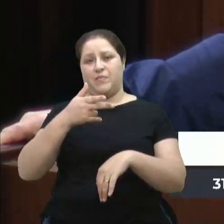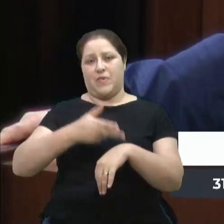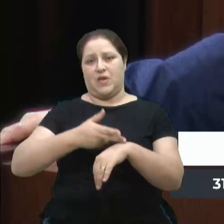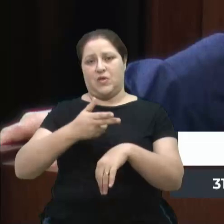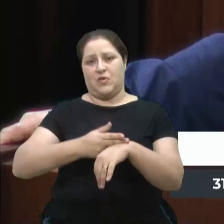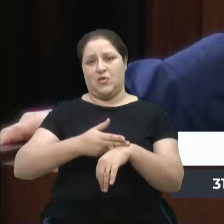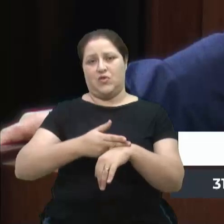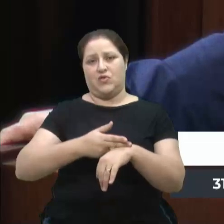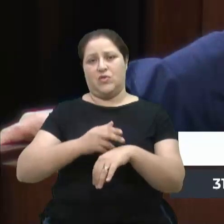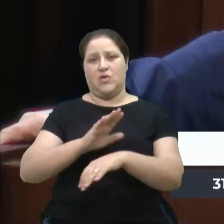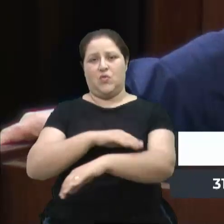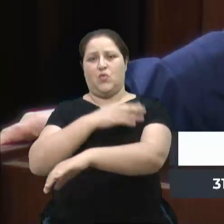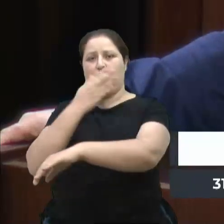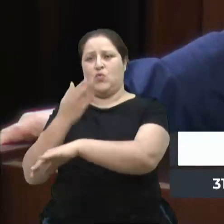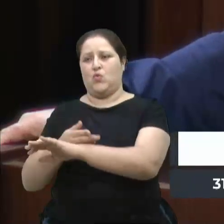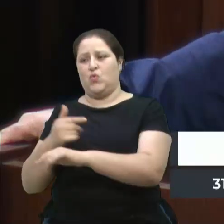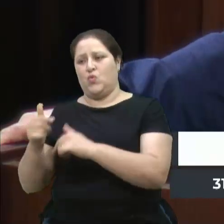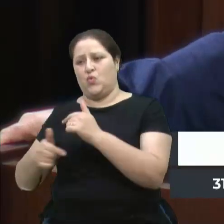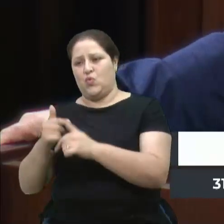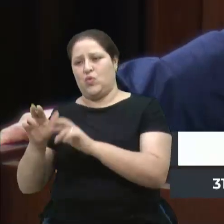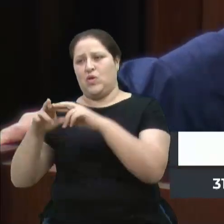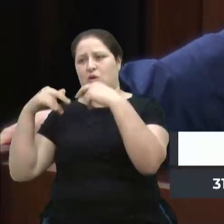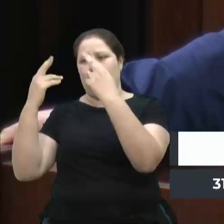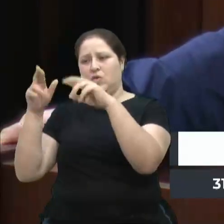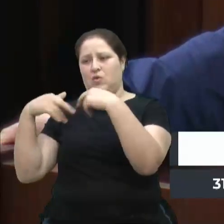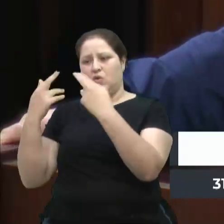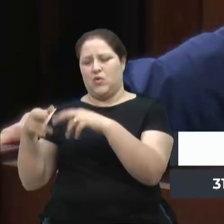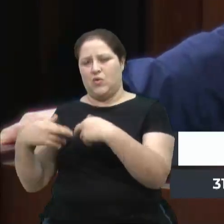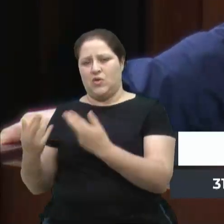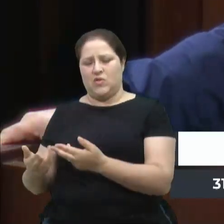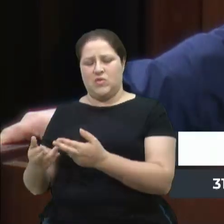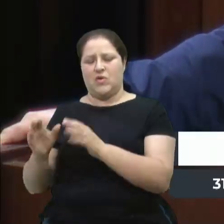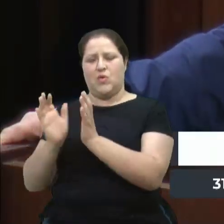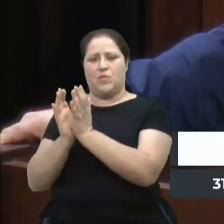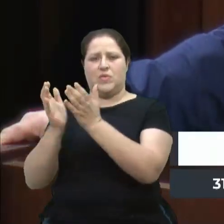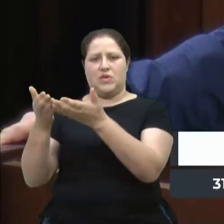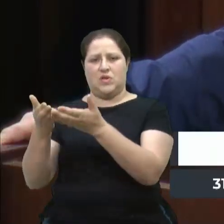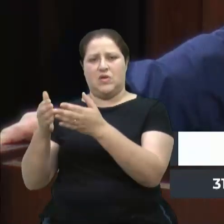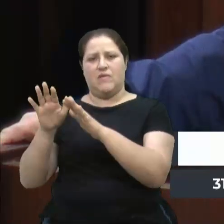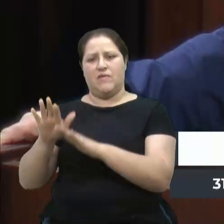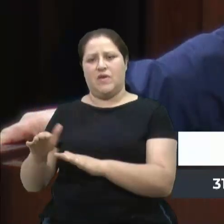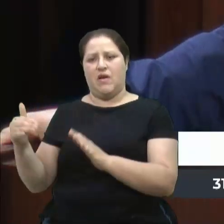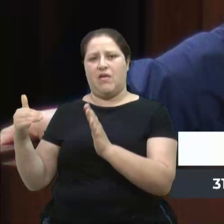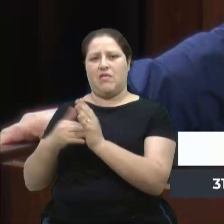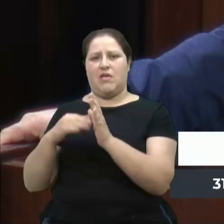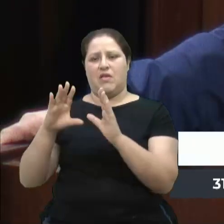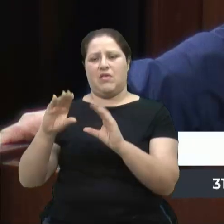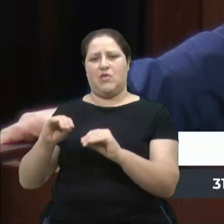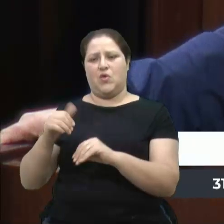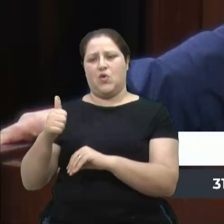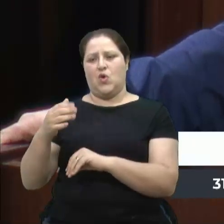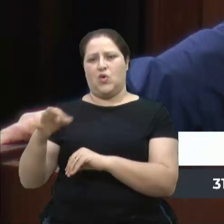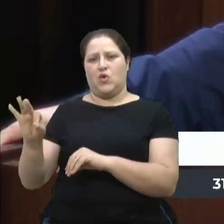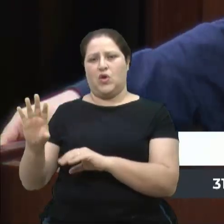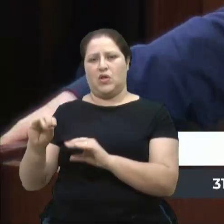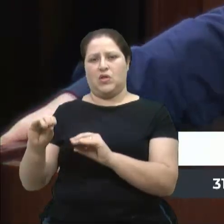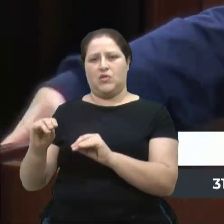dia inteiro aqui na Câmara, ou em reuniões, que as reuniões das comissões eram de manhã ou da tarde, e a gente ficava até às 11 da noite. Quando não